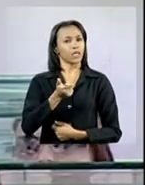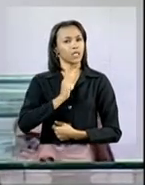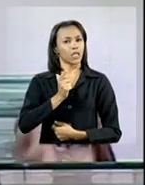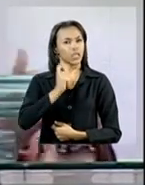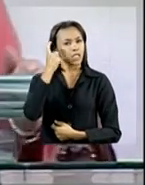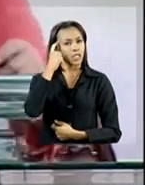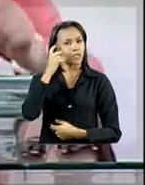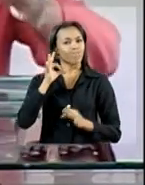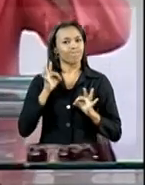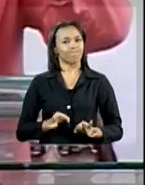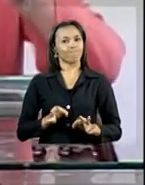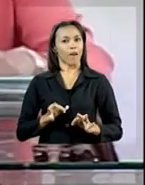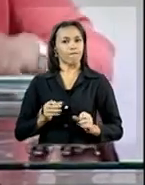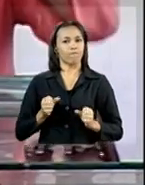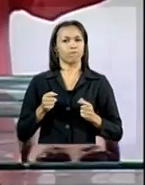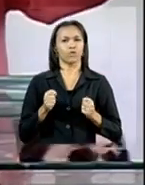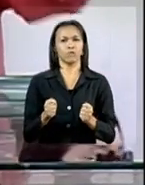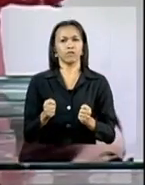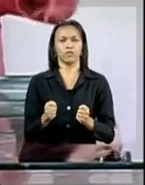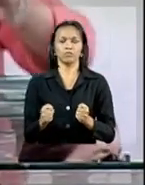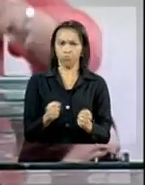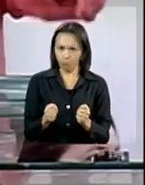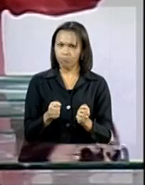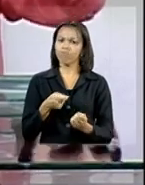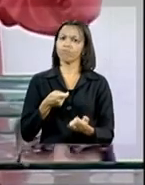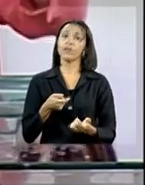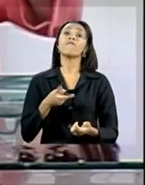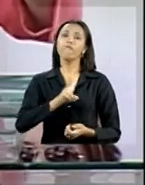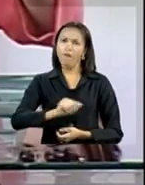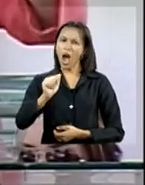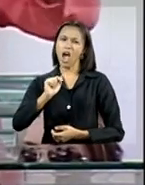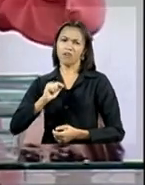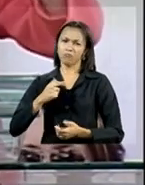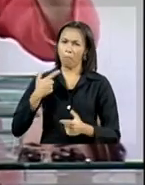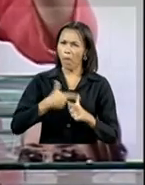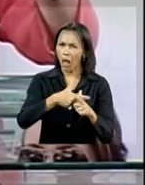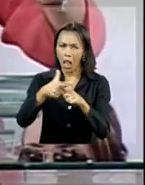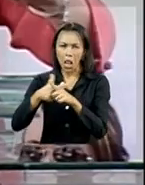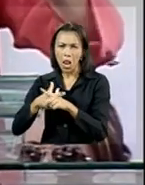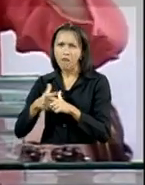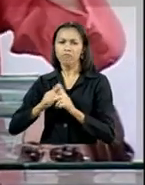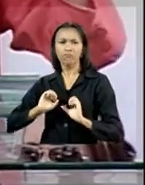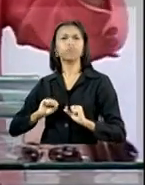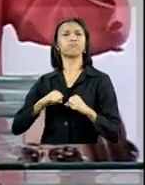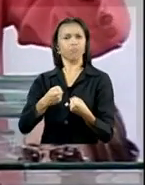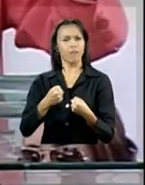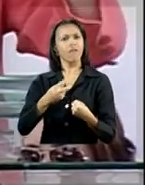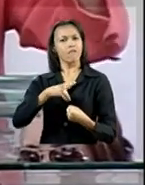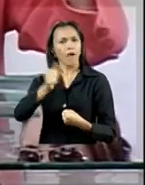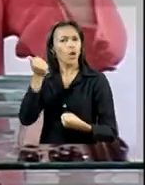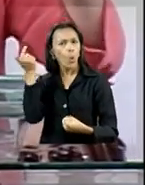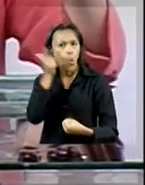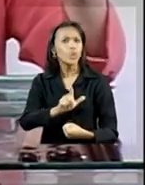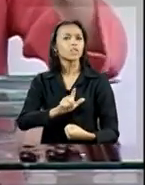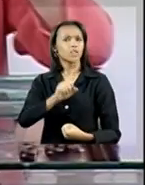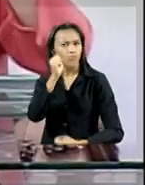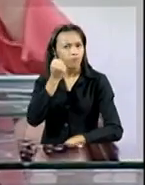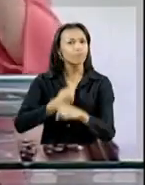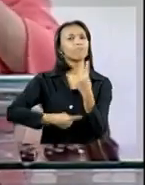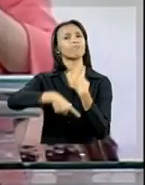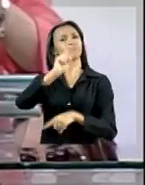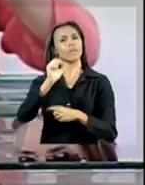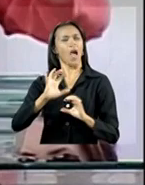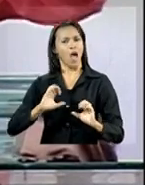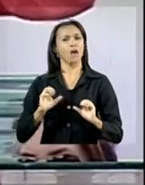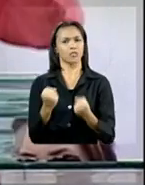no chão que ele pode ele vai enfrentar a crise e passar por cima dela